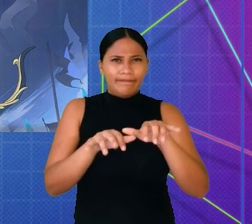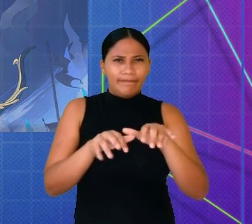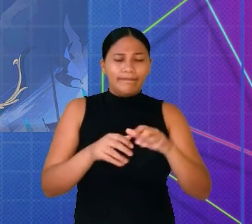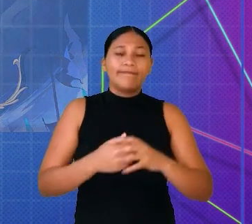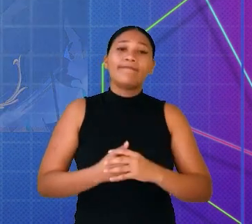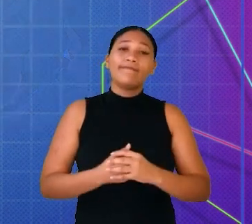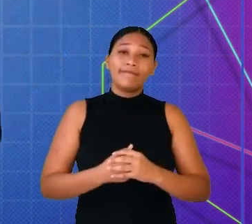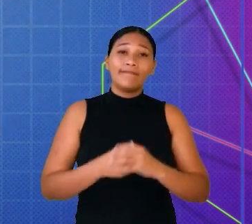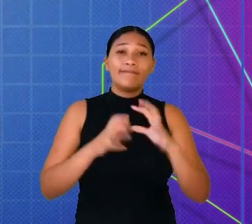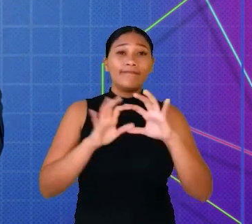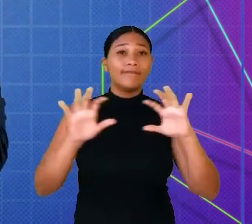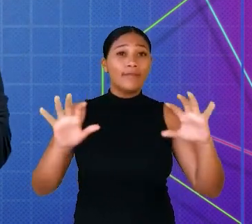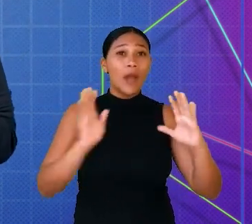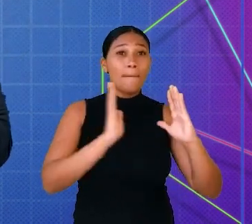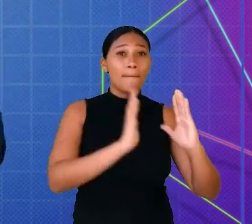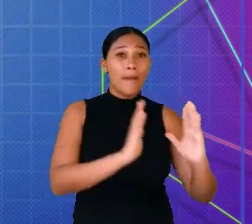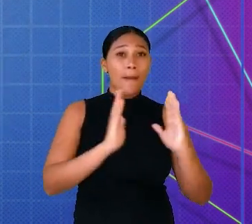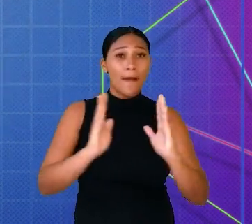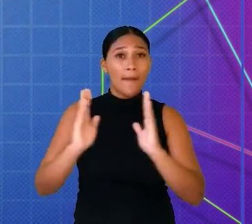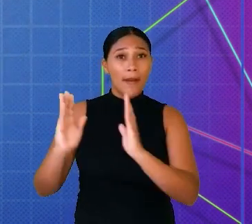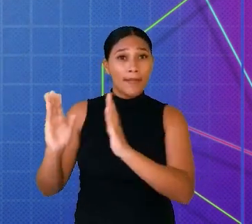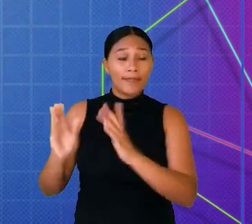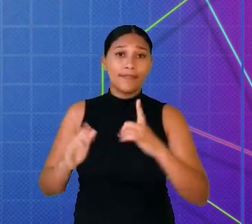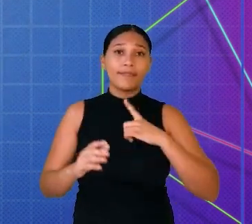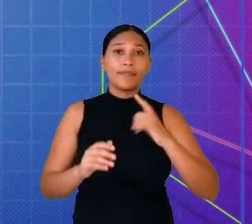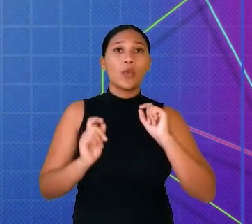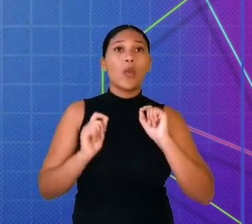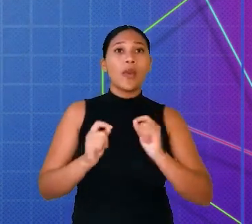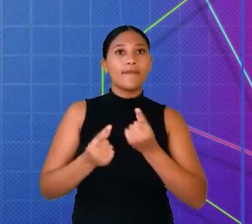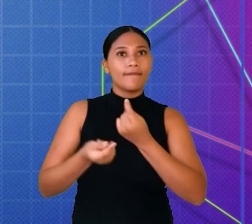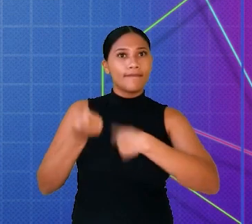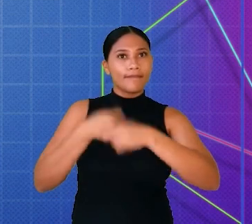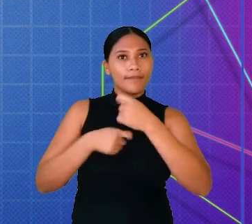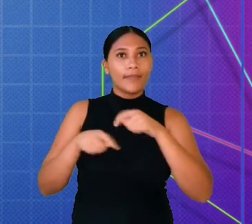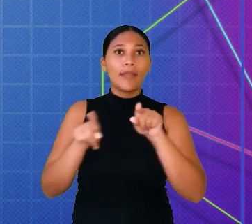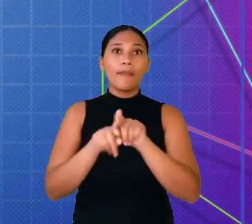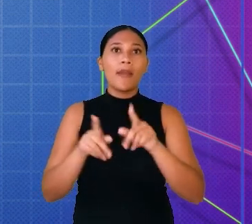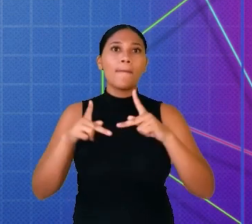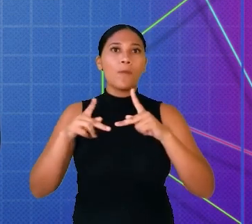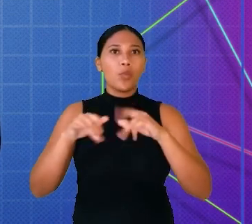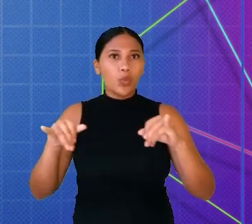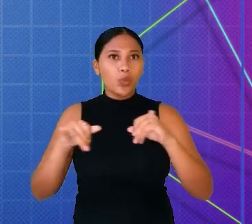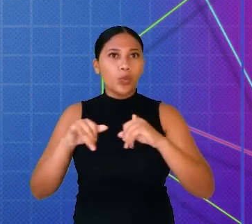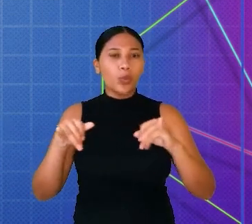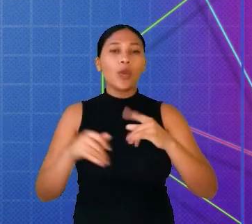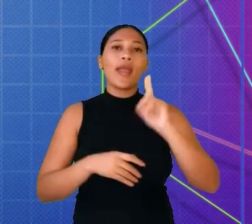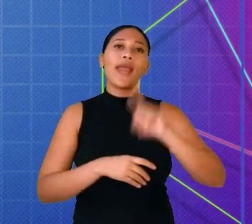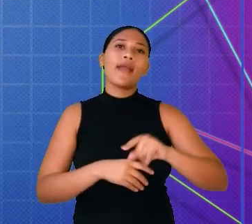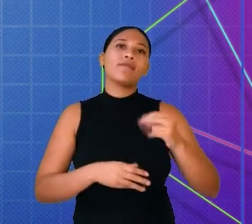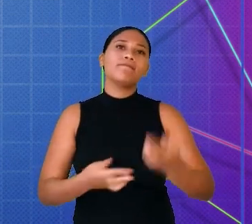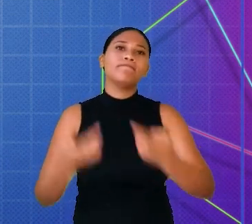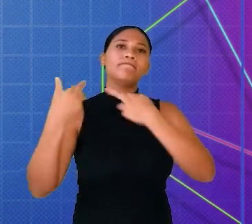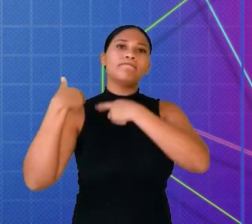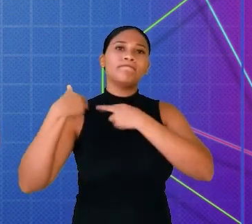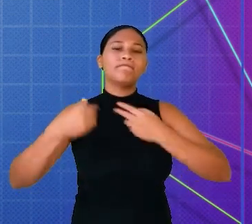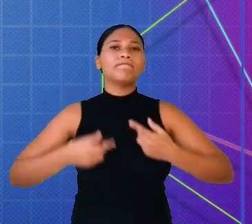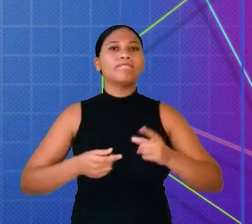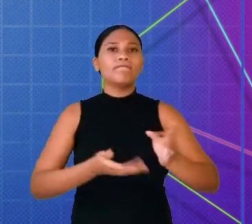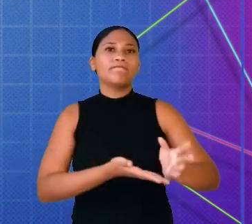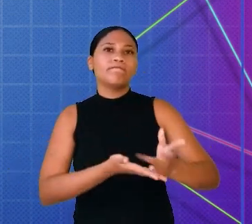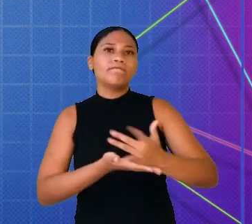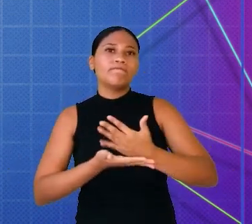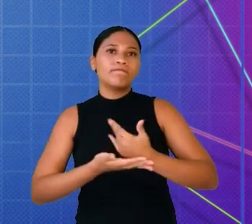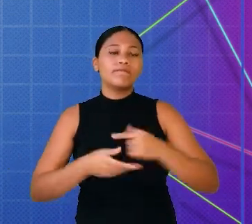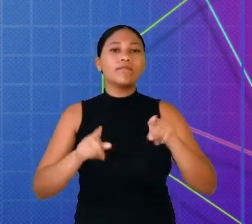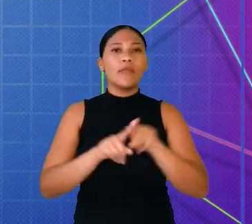virtuais. Nas divisões de etapas do mercado, o segmento do mercado que chamamos de financeiro e publicitário é o responsável por financiar